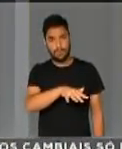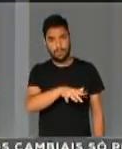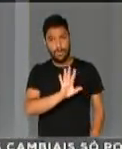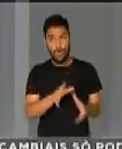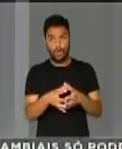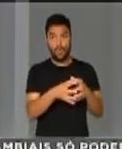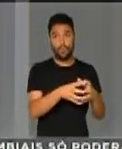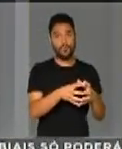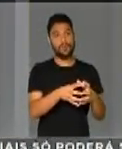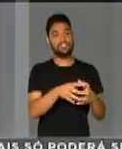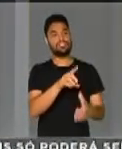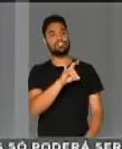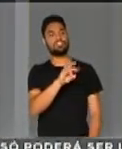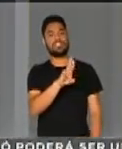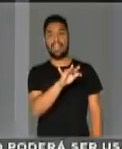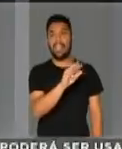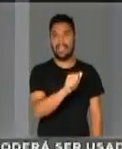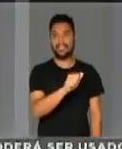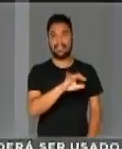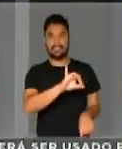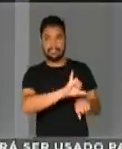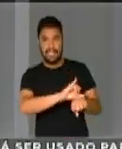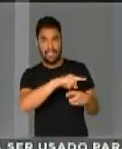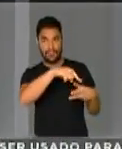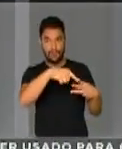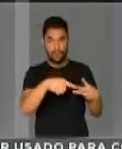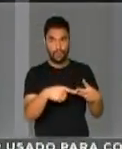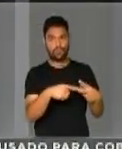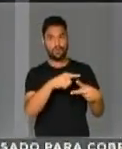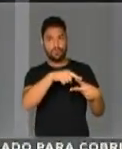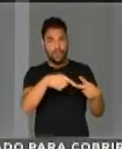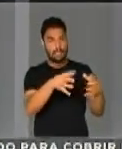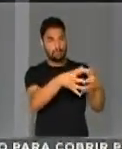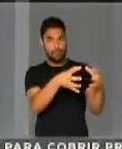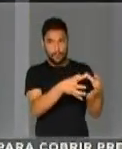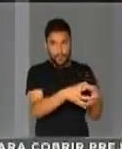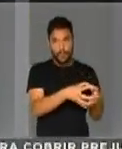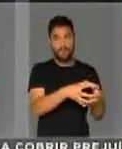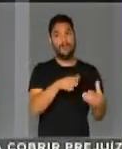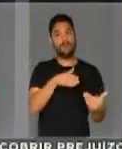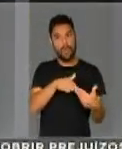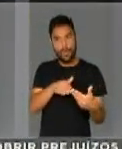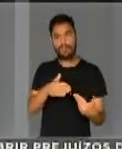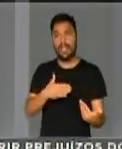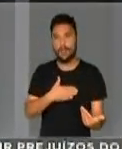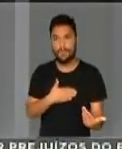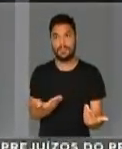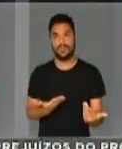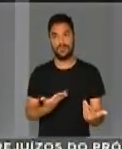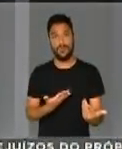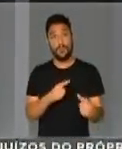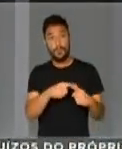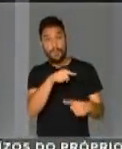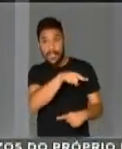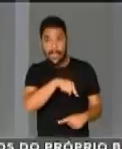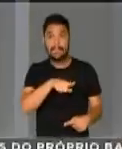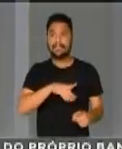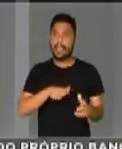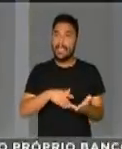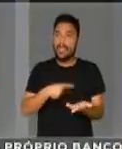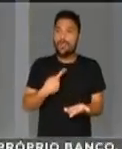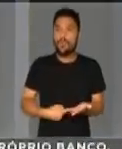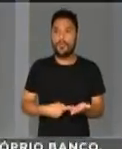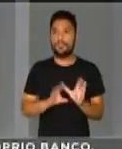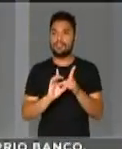na esquerda vão concordar com isso. Tenho certeza que aqueles que têm compromisso com a educação, aqueles que têm compromisso com a democracia, vão